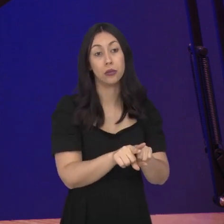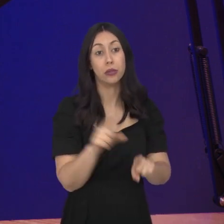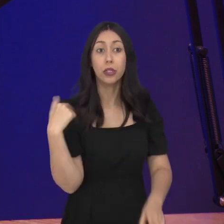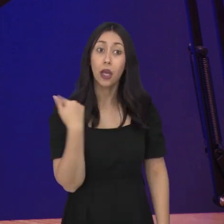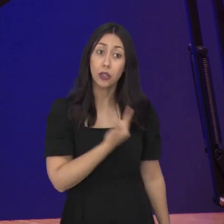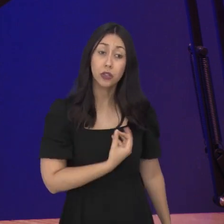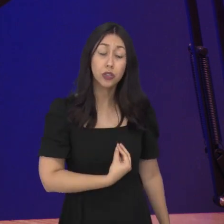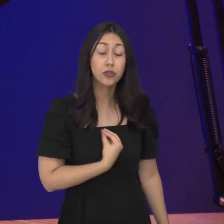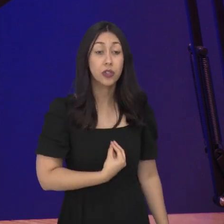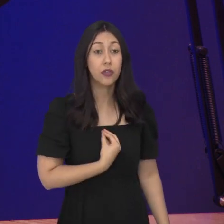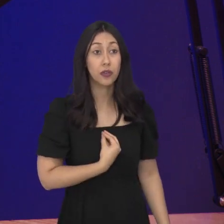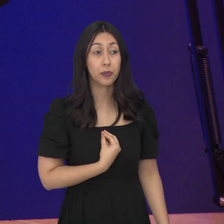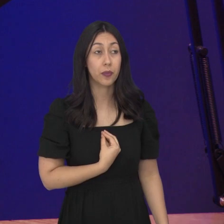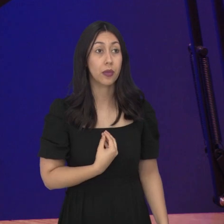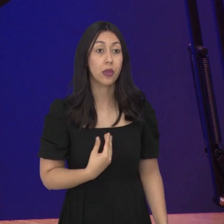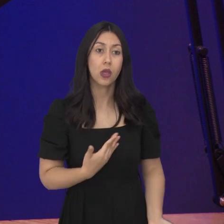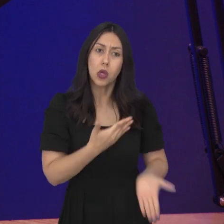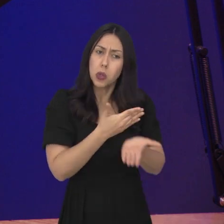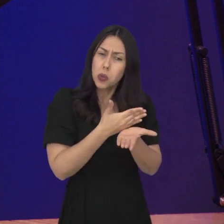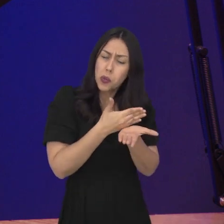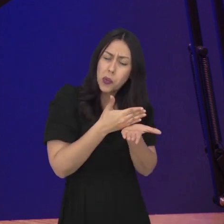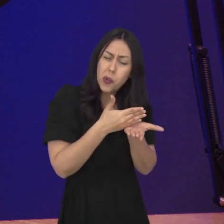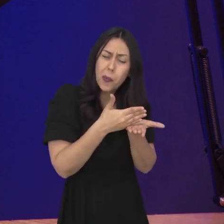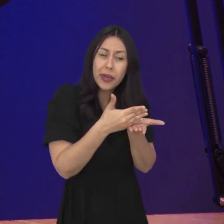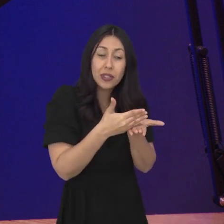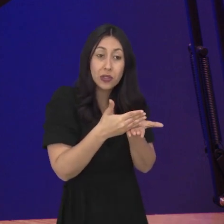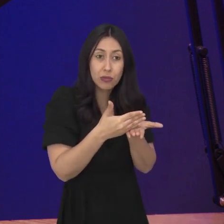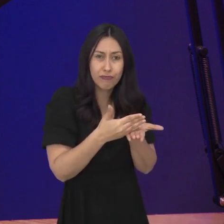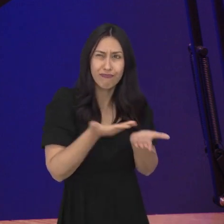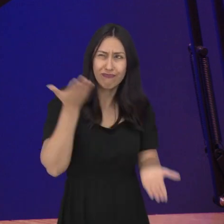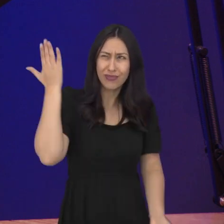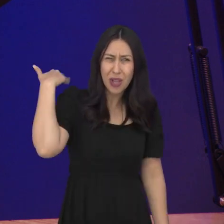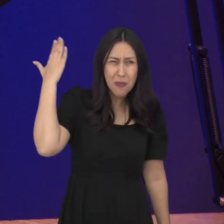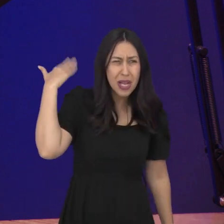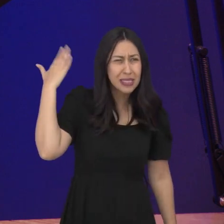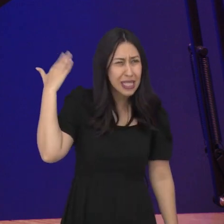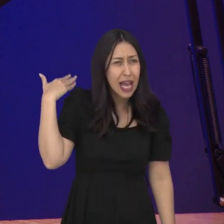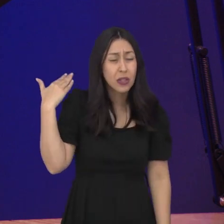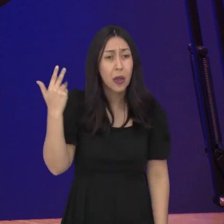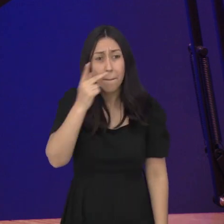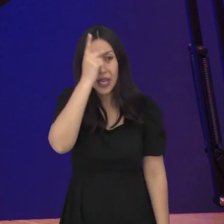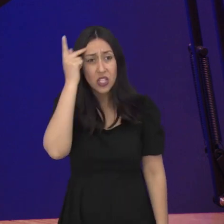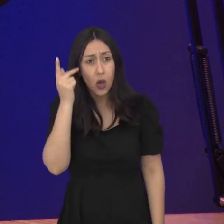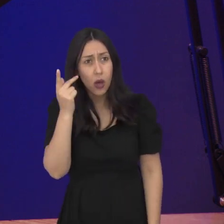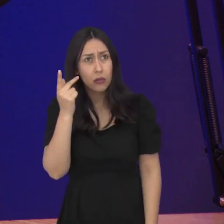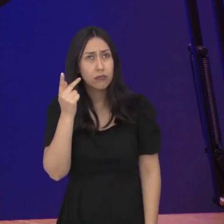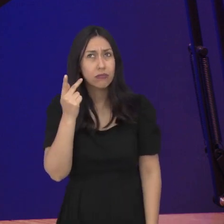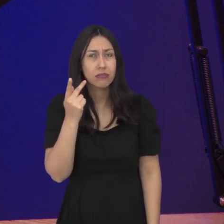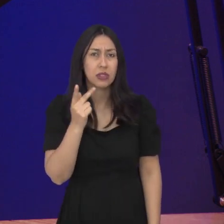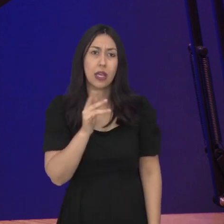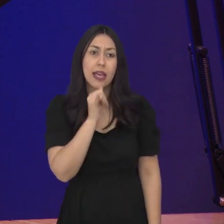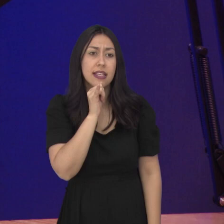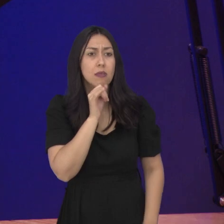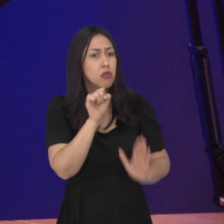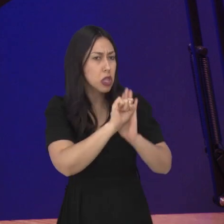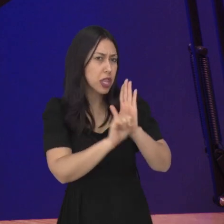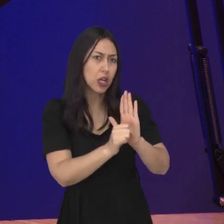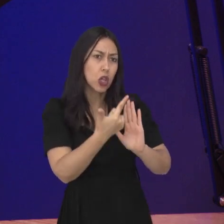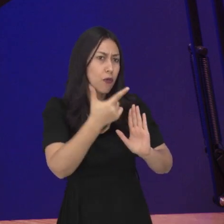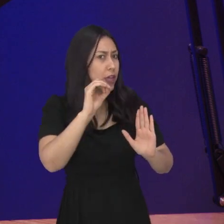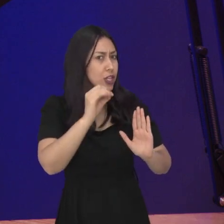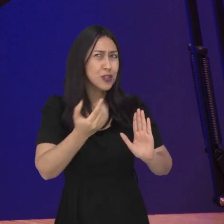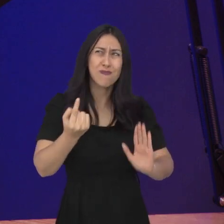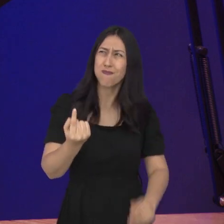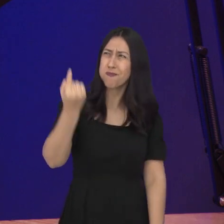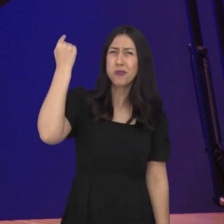a gente vive, em que no começo as pessoas que conseguiam ingressar numa universidade, né, pensando, né, século XX,